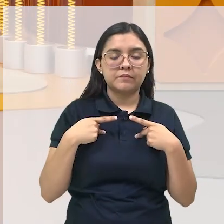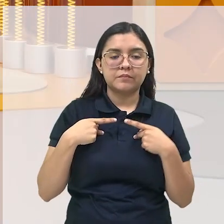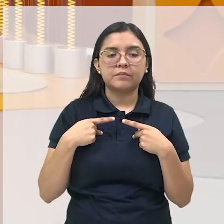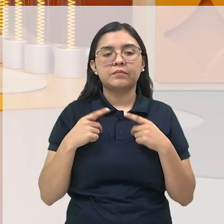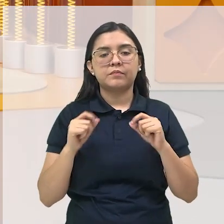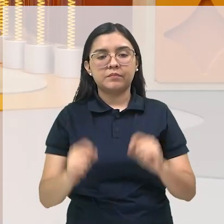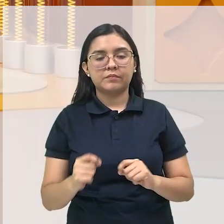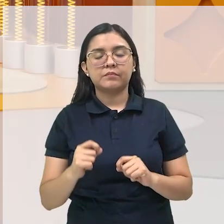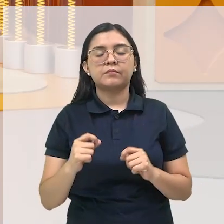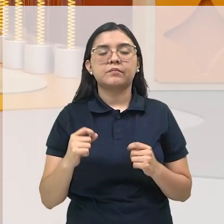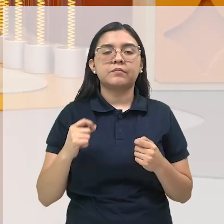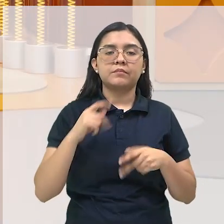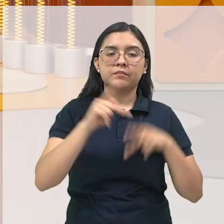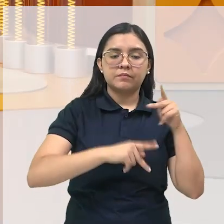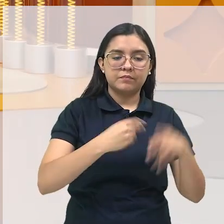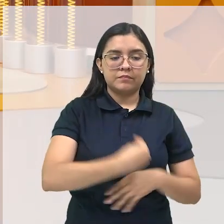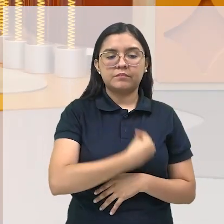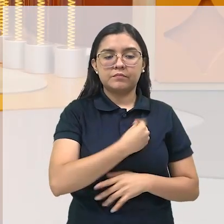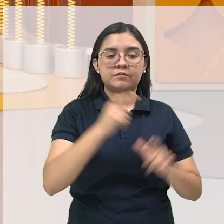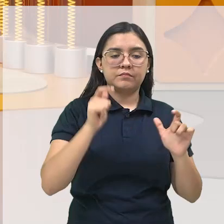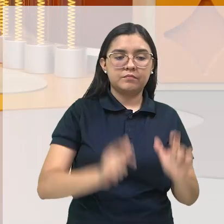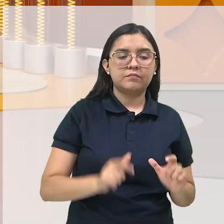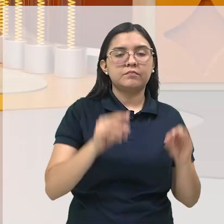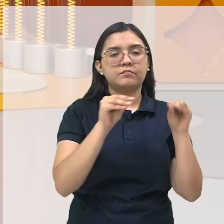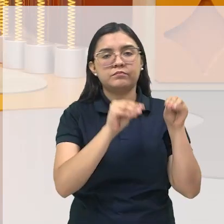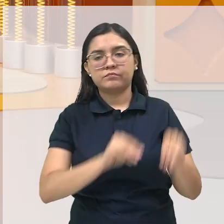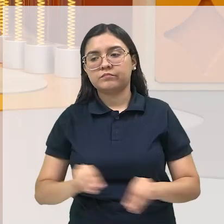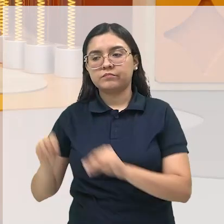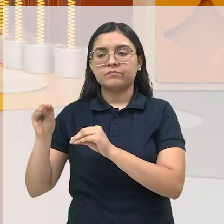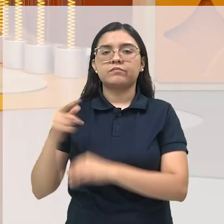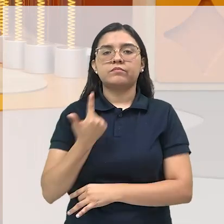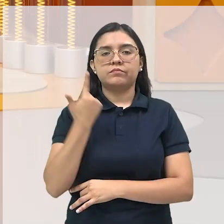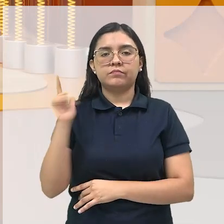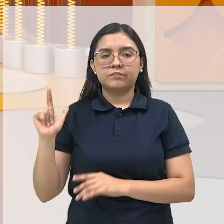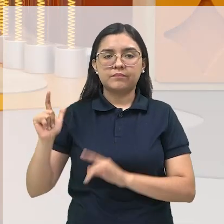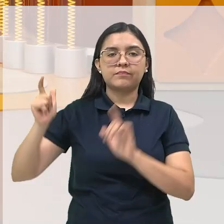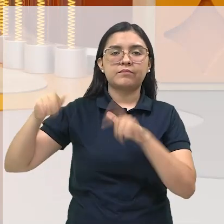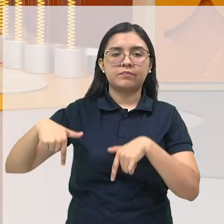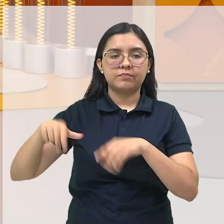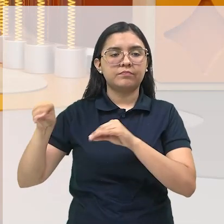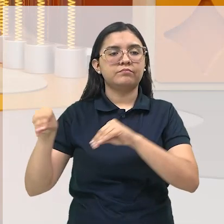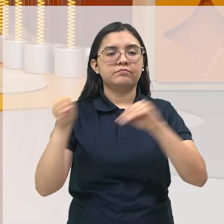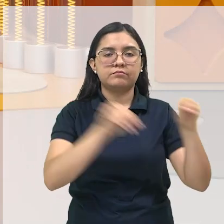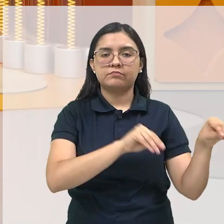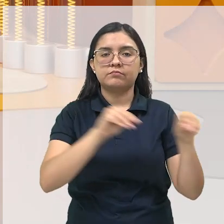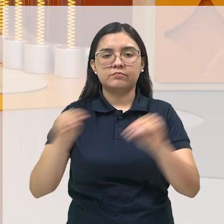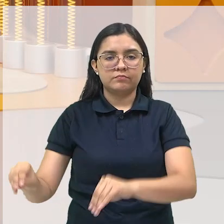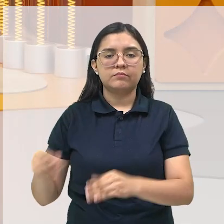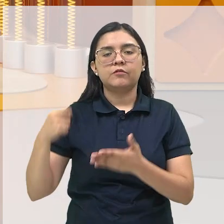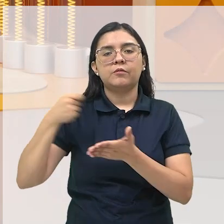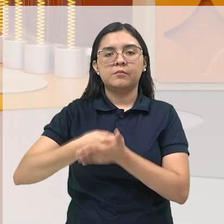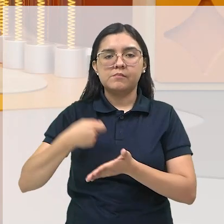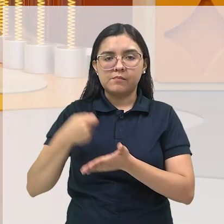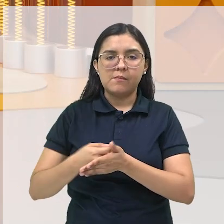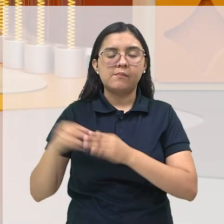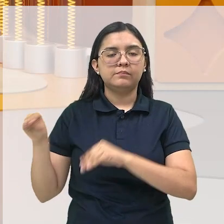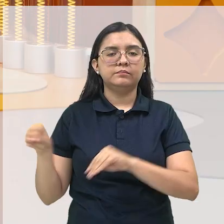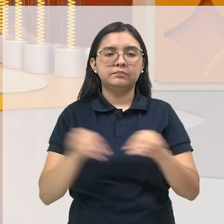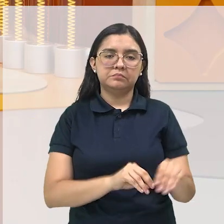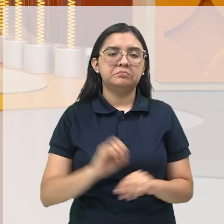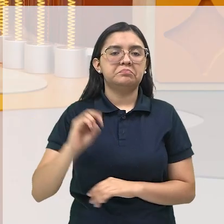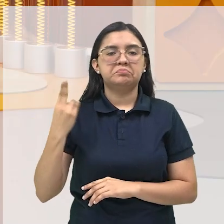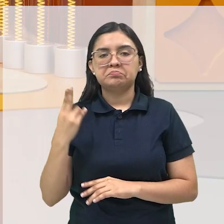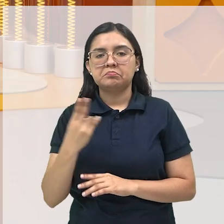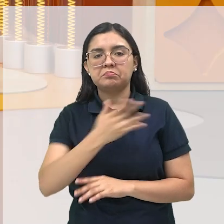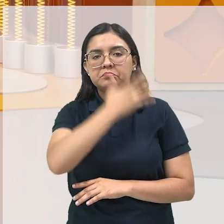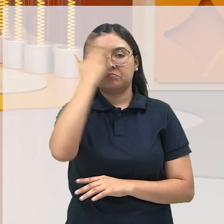Gente que está morando num lugar e aí vai para outro lugar, né, sai de um lugar e é obrigado a sair de um lugar onde está, ou simplesmente alguém